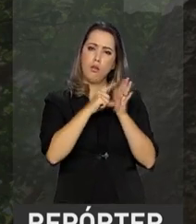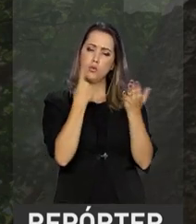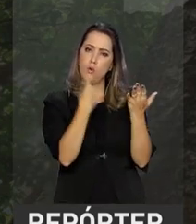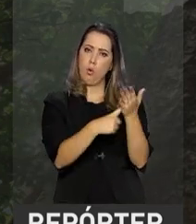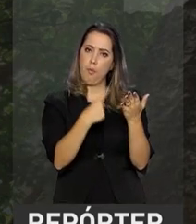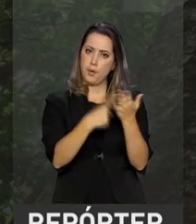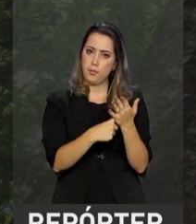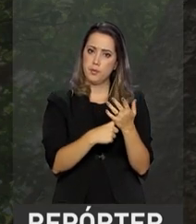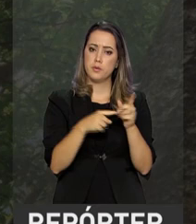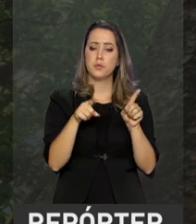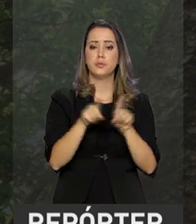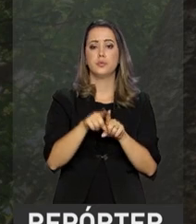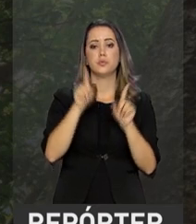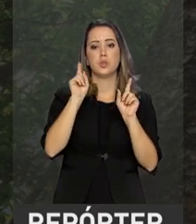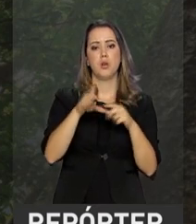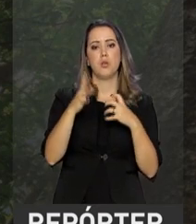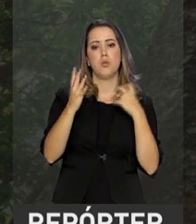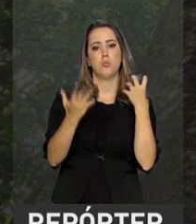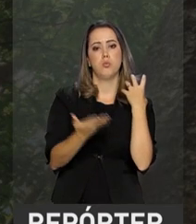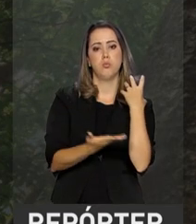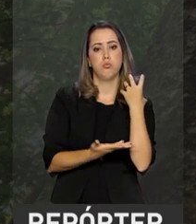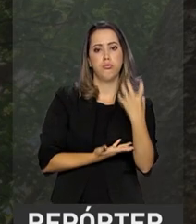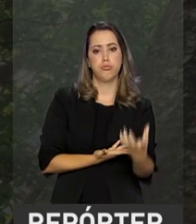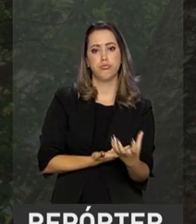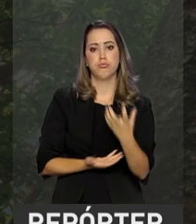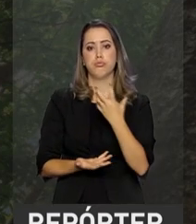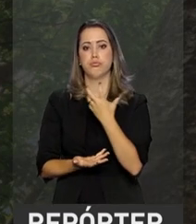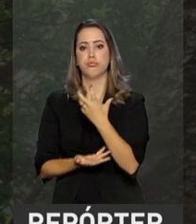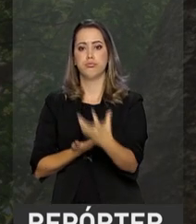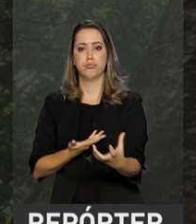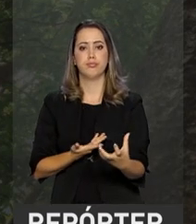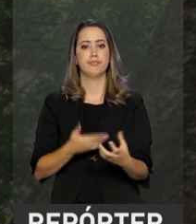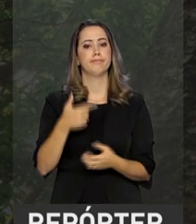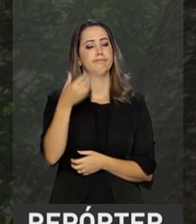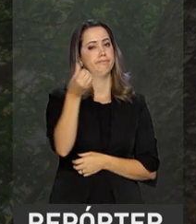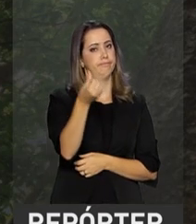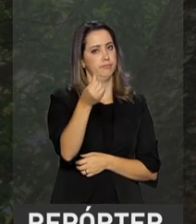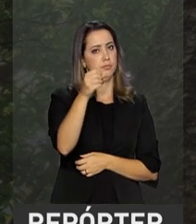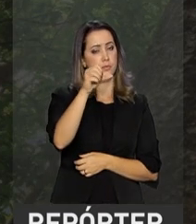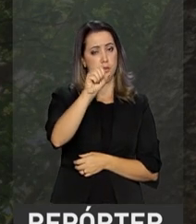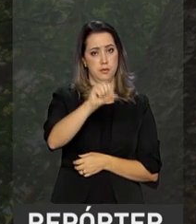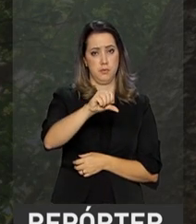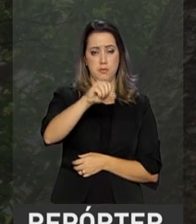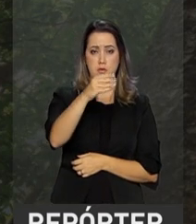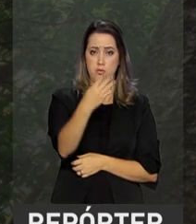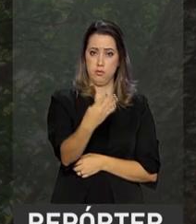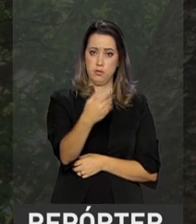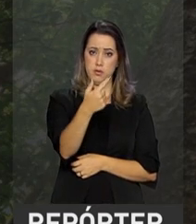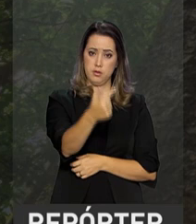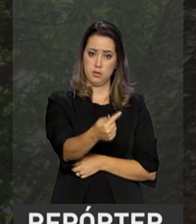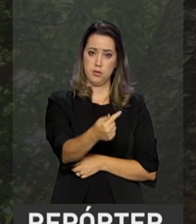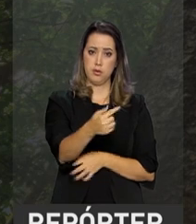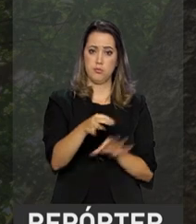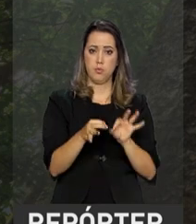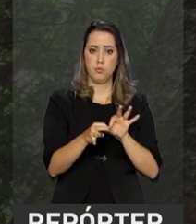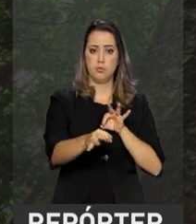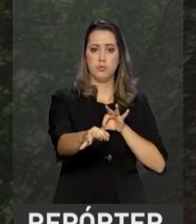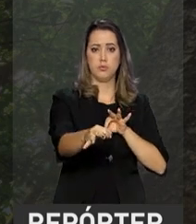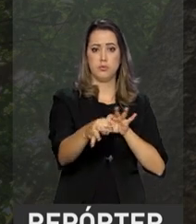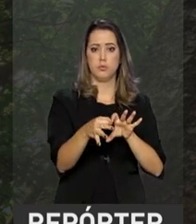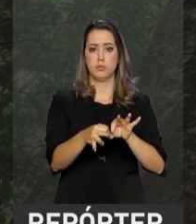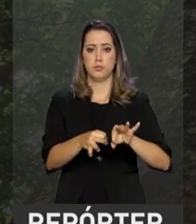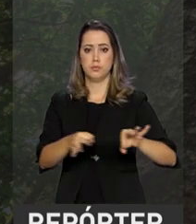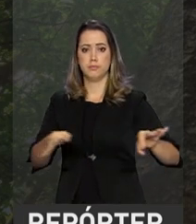começará a valer eram desmatados em média seis mil 847 quilômetros quadrados por ano nesses